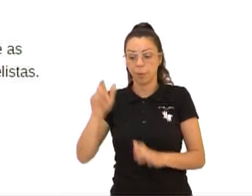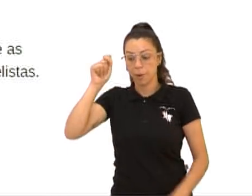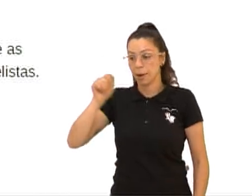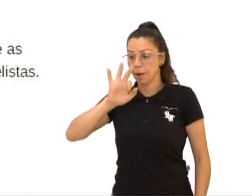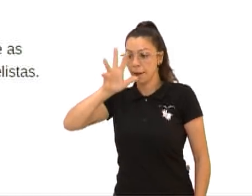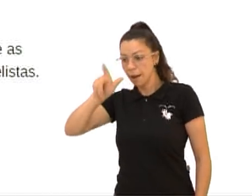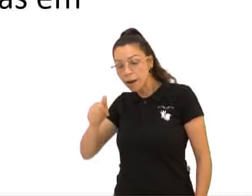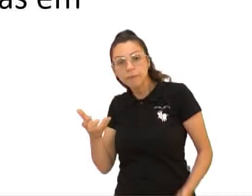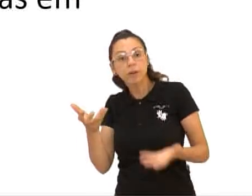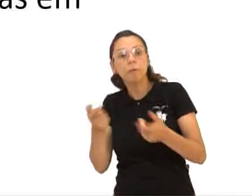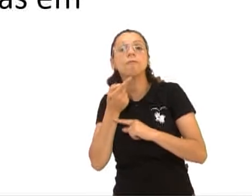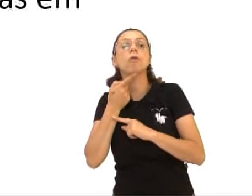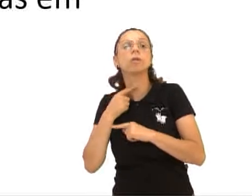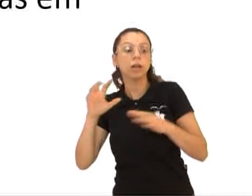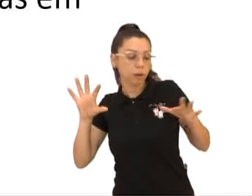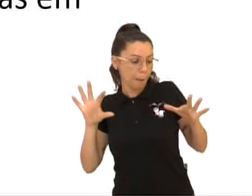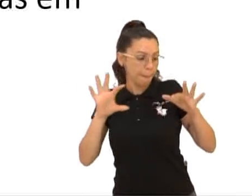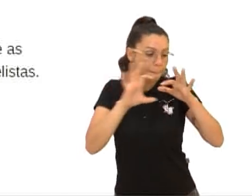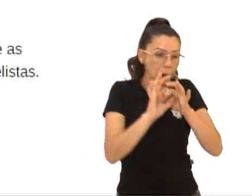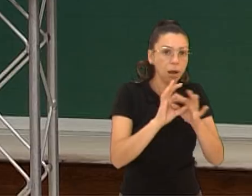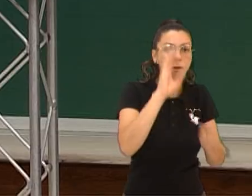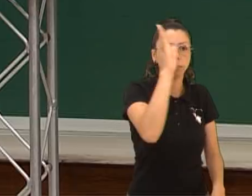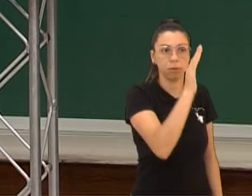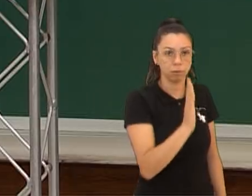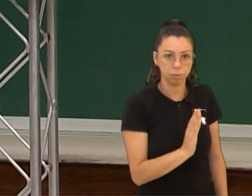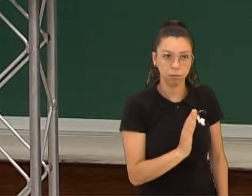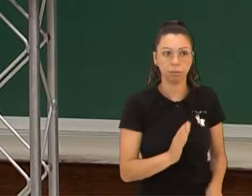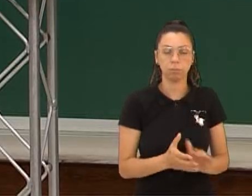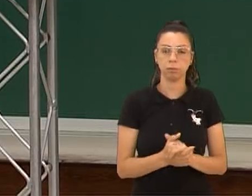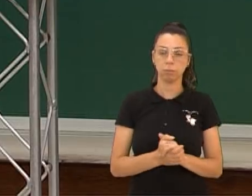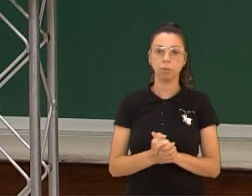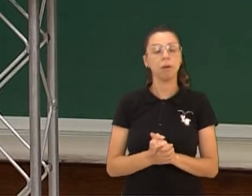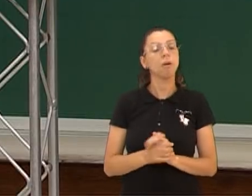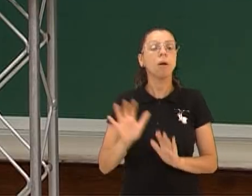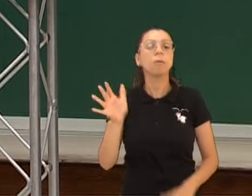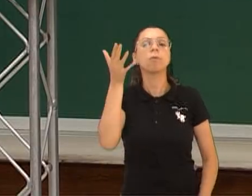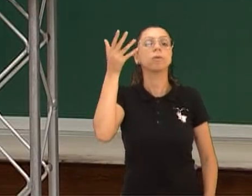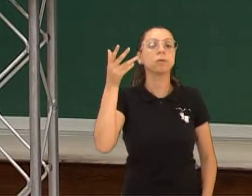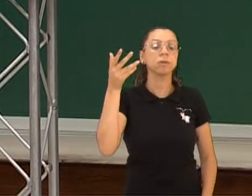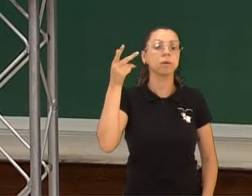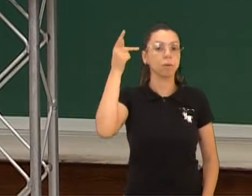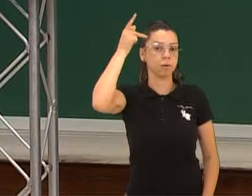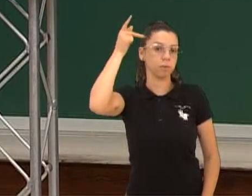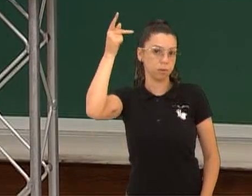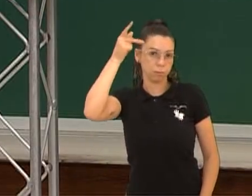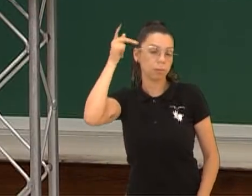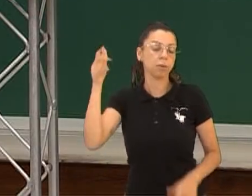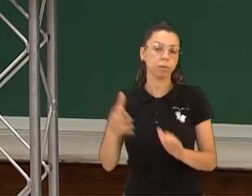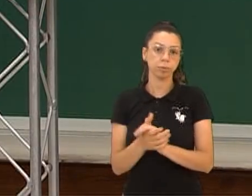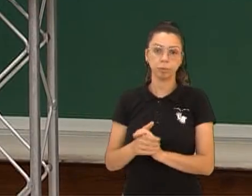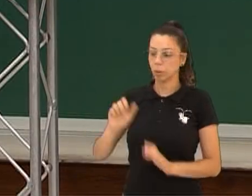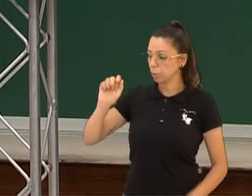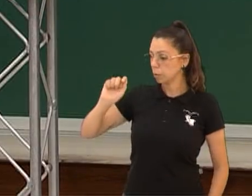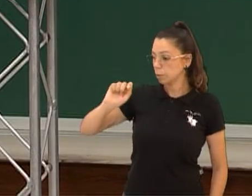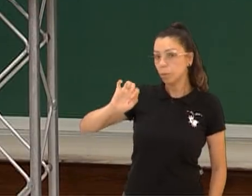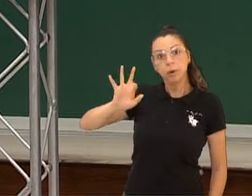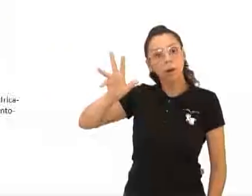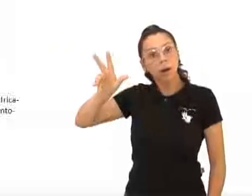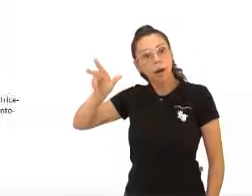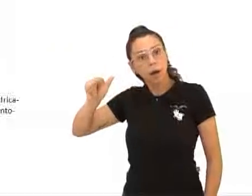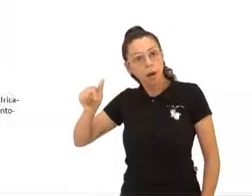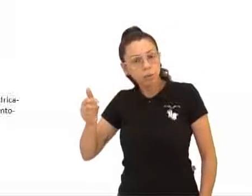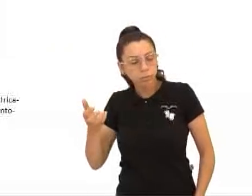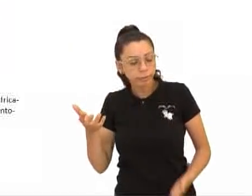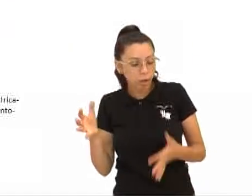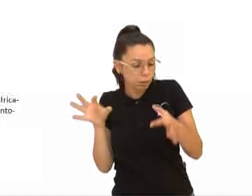Brasil-África, que aconteceu no estado de São Paulo, né? Eles vêm procurando esse desenvolvimento,